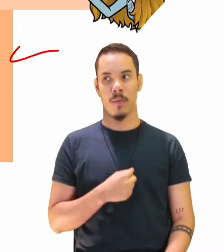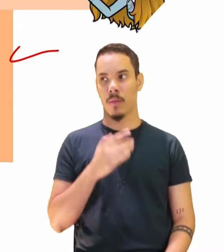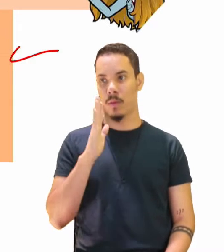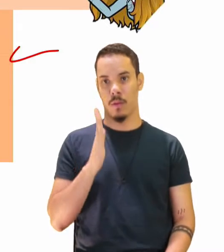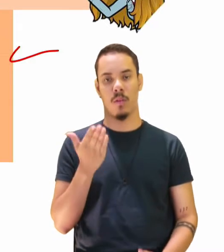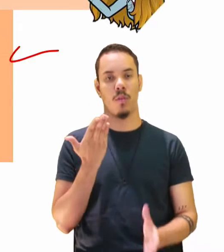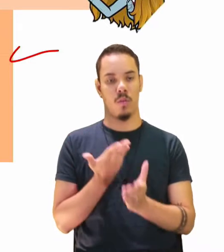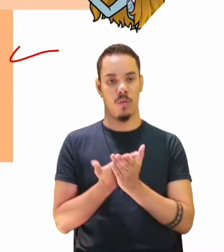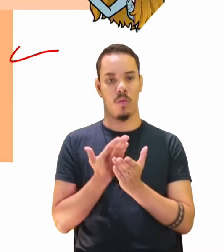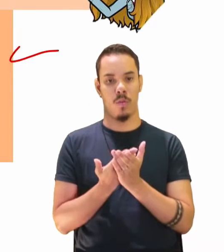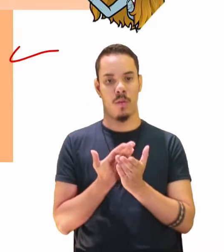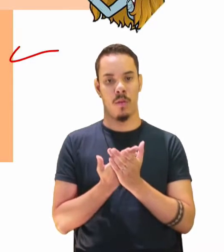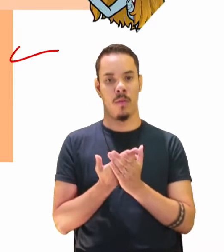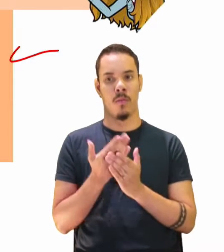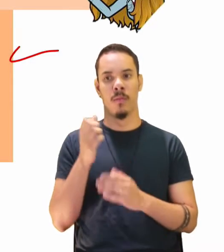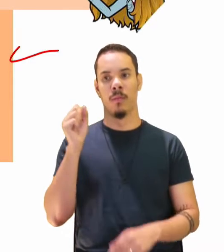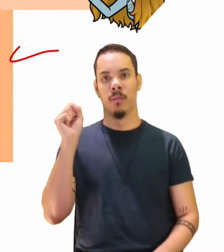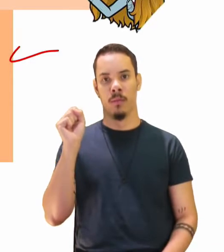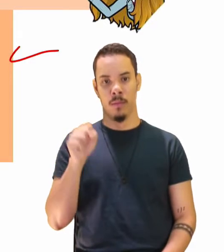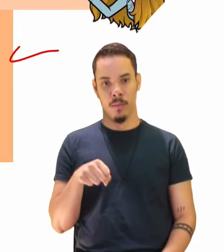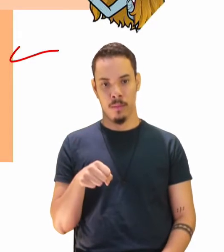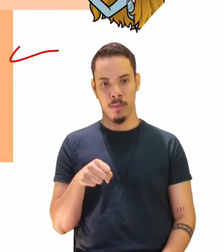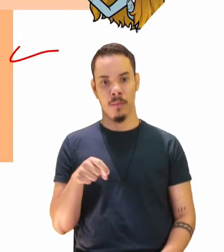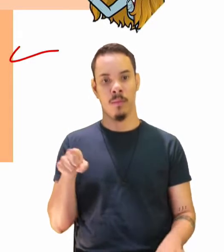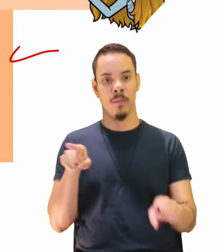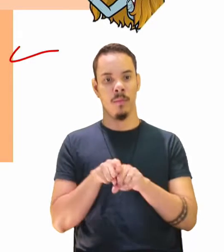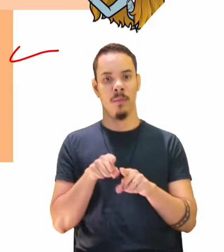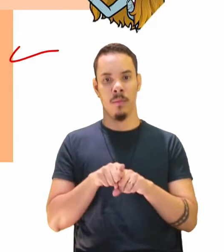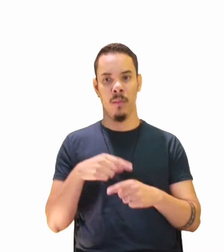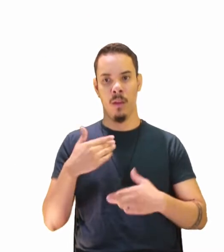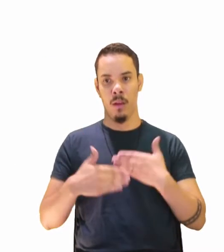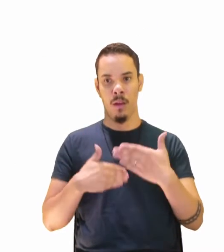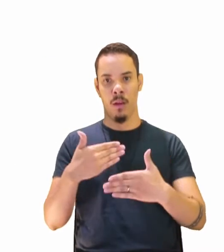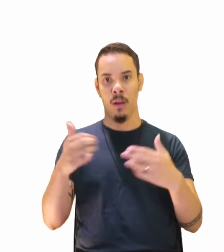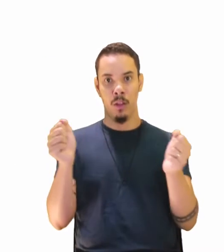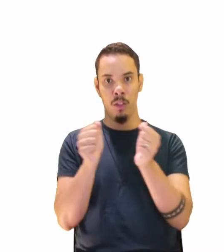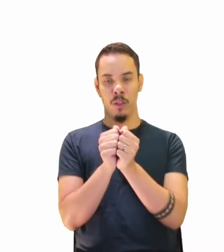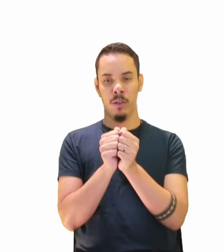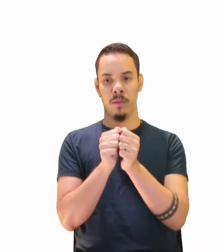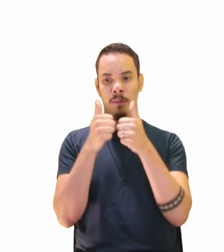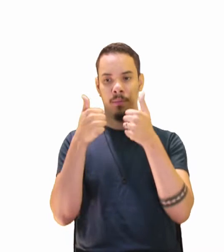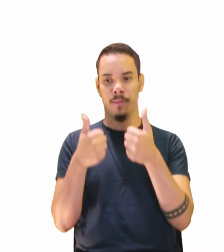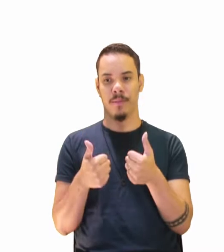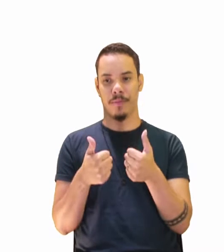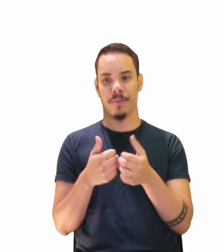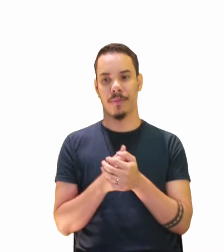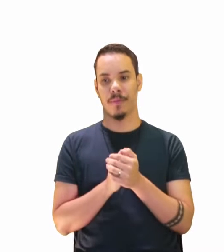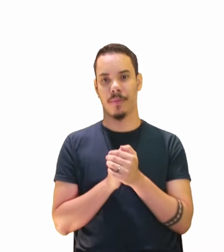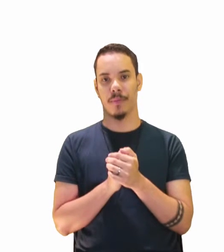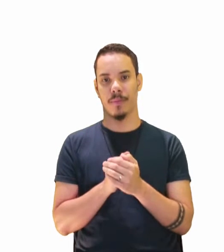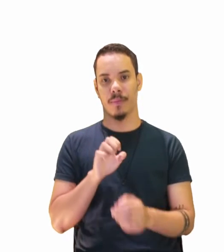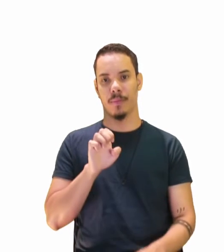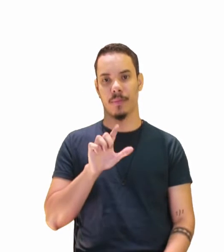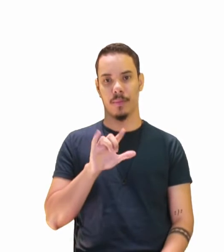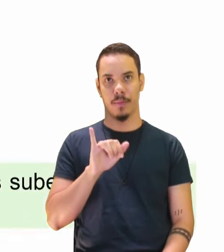sintaxe, também conhecidas como figuras de construção. Então, elipse.